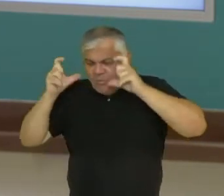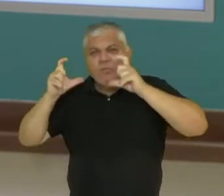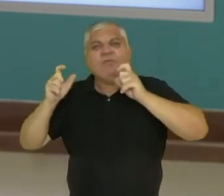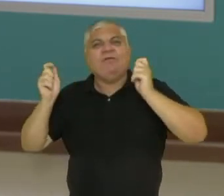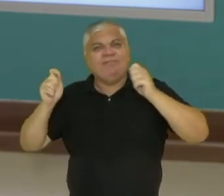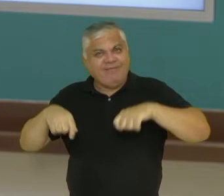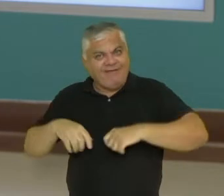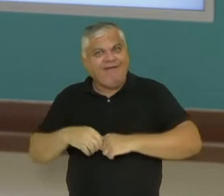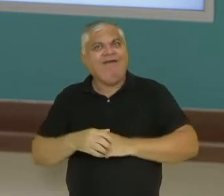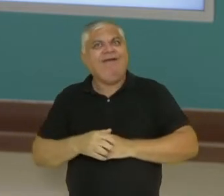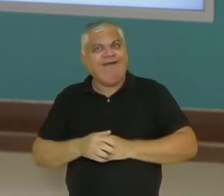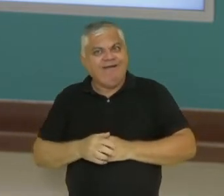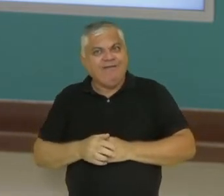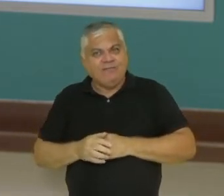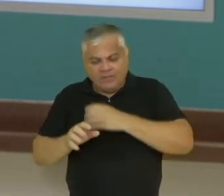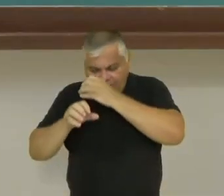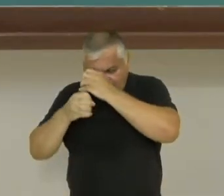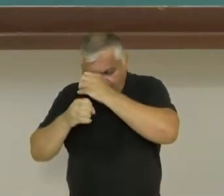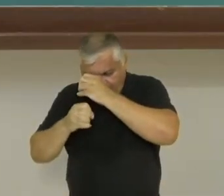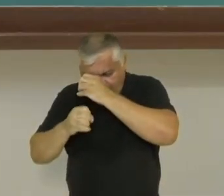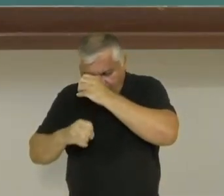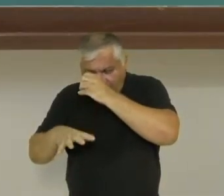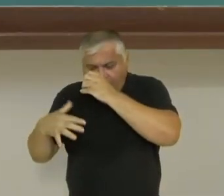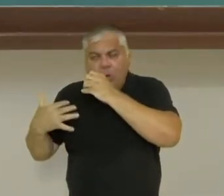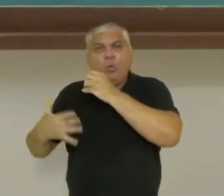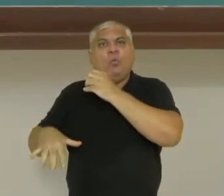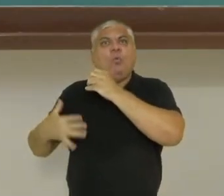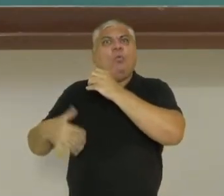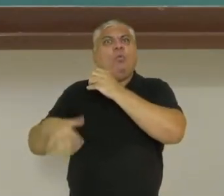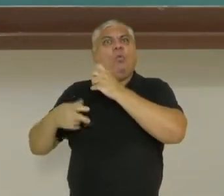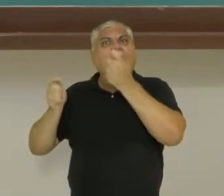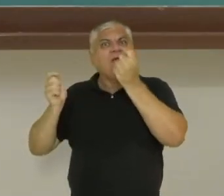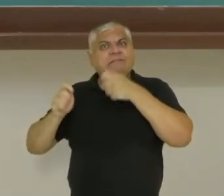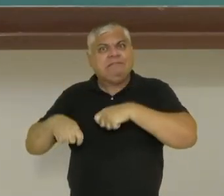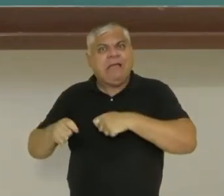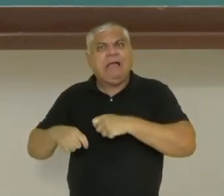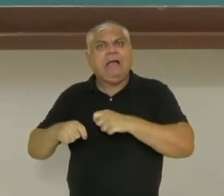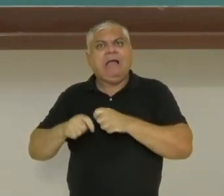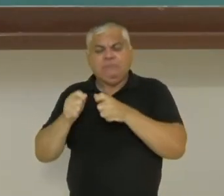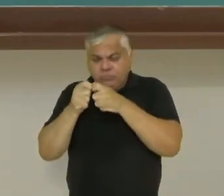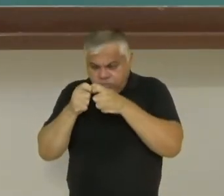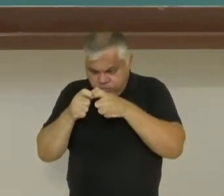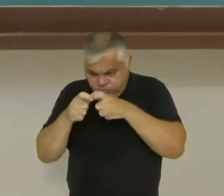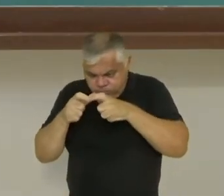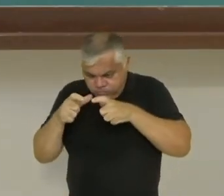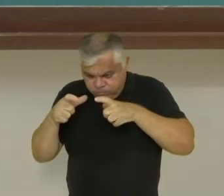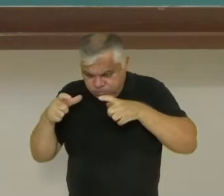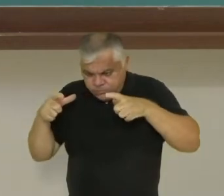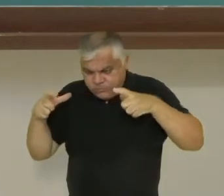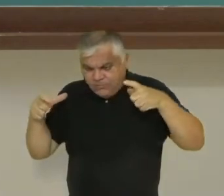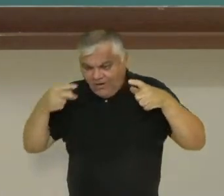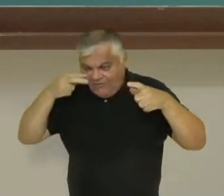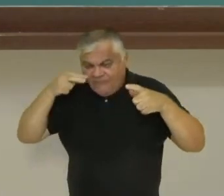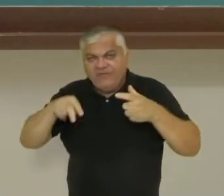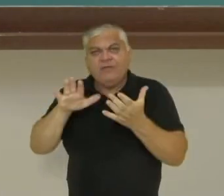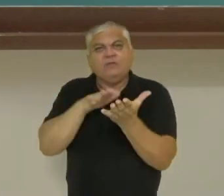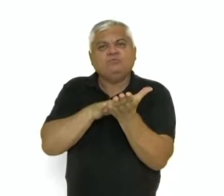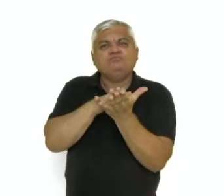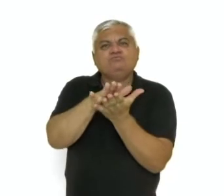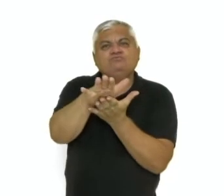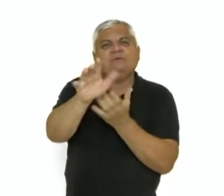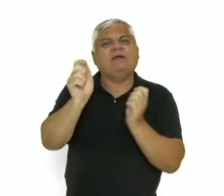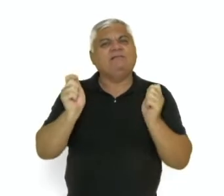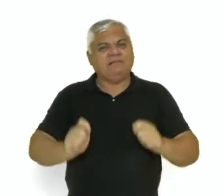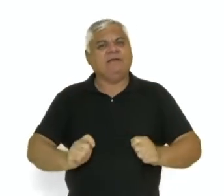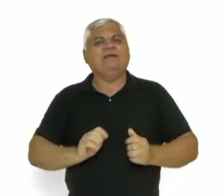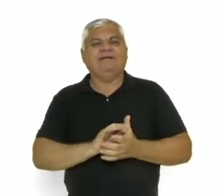nos microscópios, elas são possíveis sim de serem aumentadas, ampliadas e até imprimidas, né? Impressas, né?